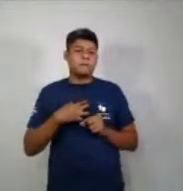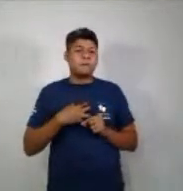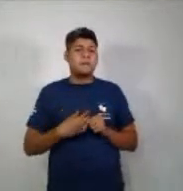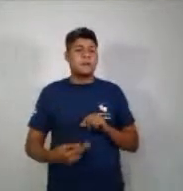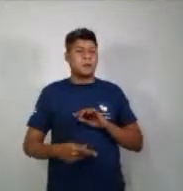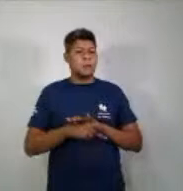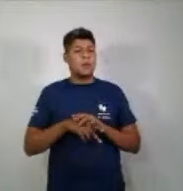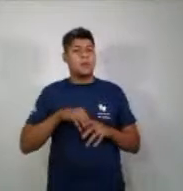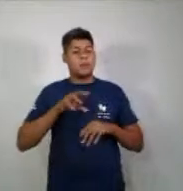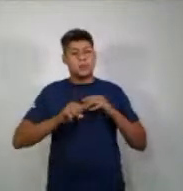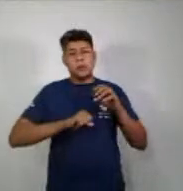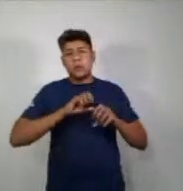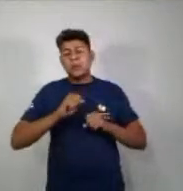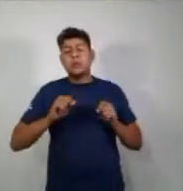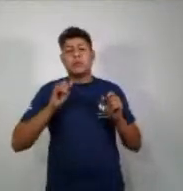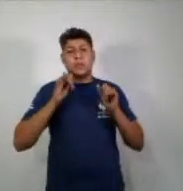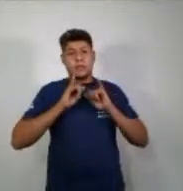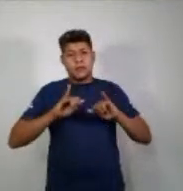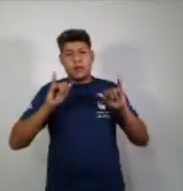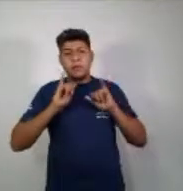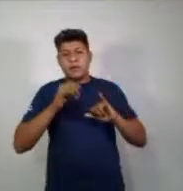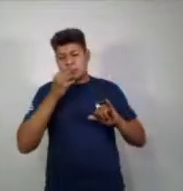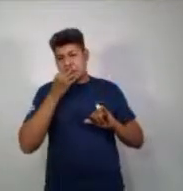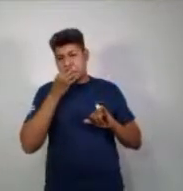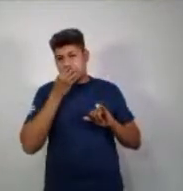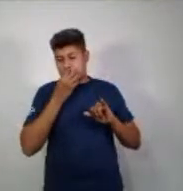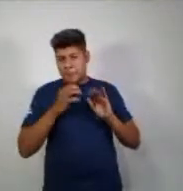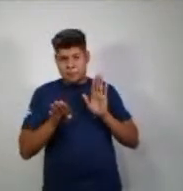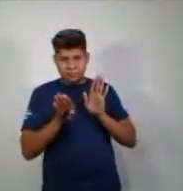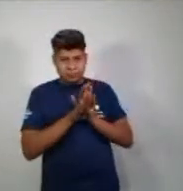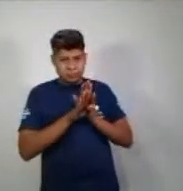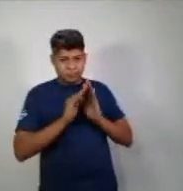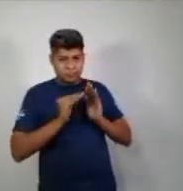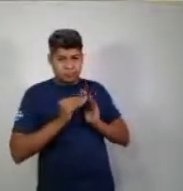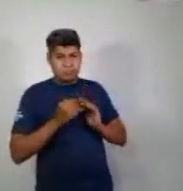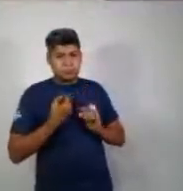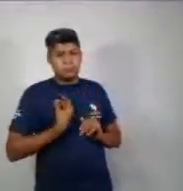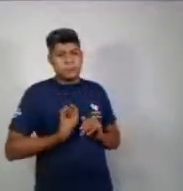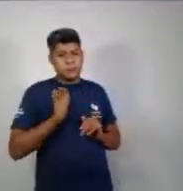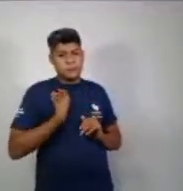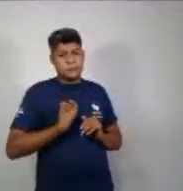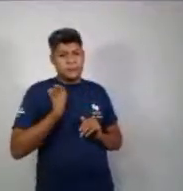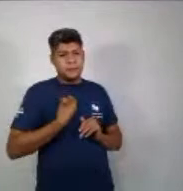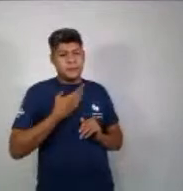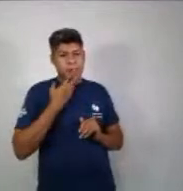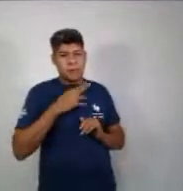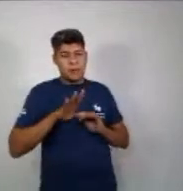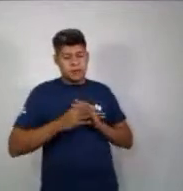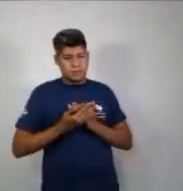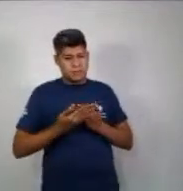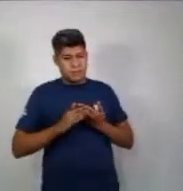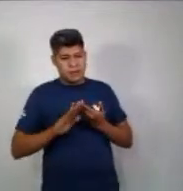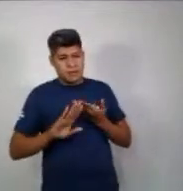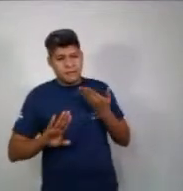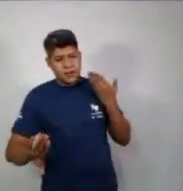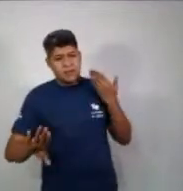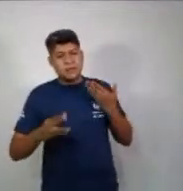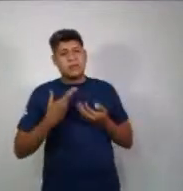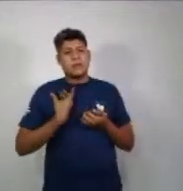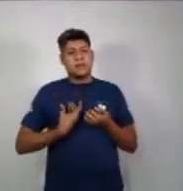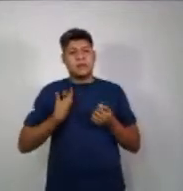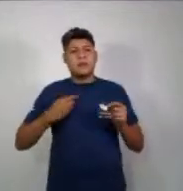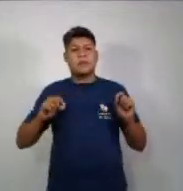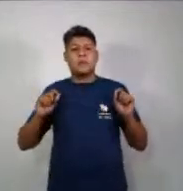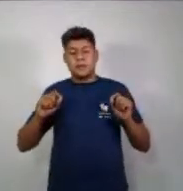busca desesperada por informação, chegava um caso, olha, parece realmente que ela foi retirada da legação